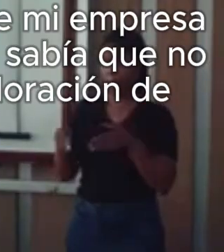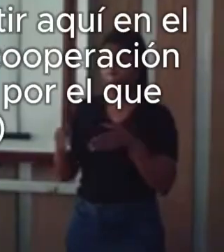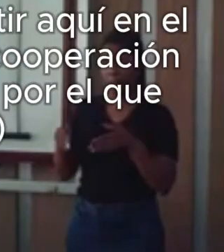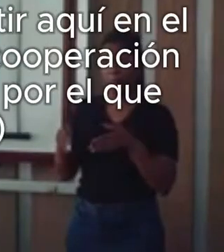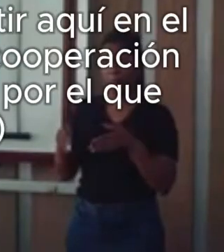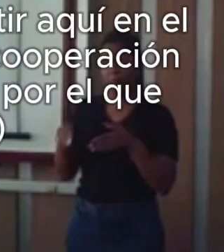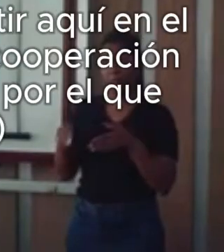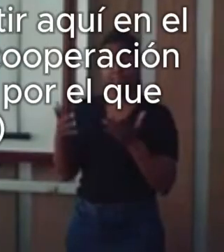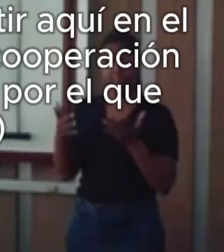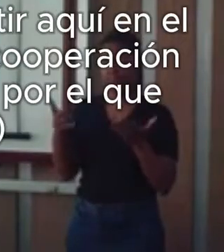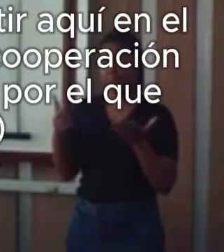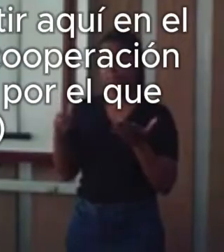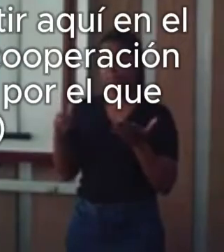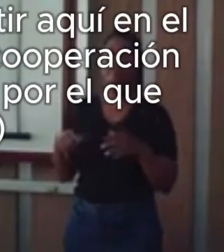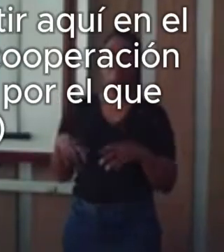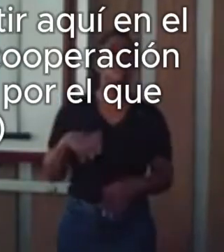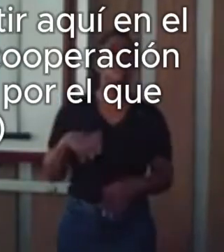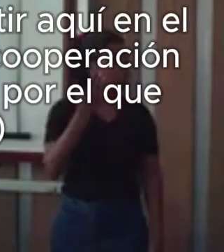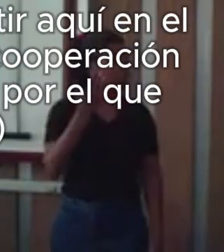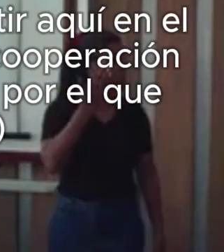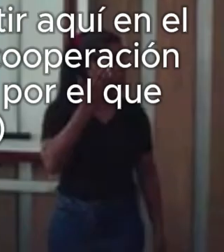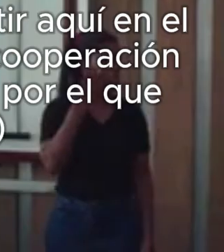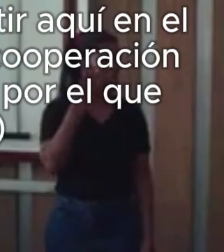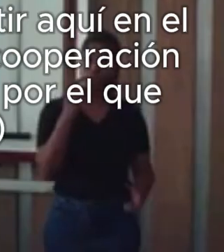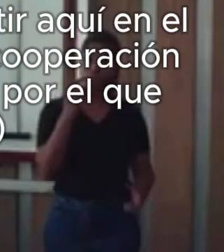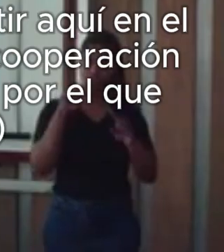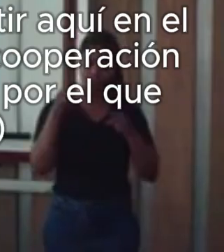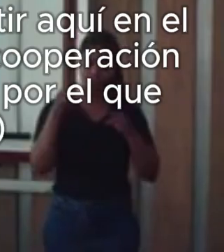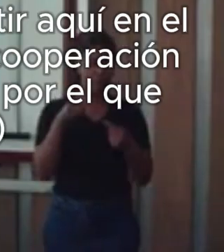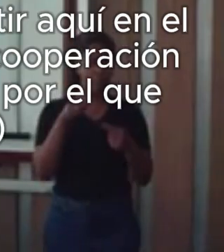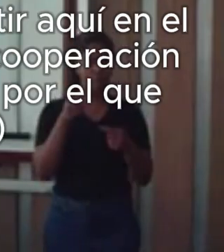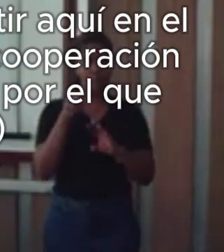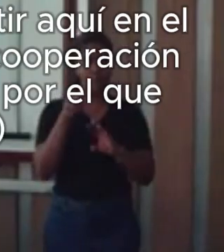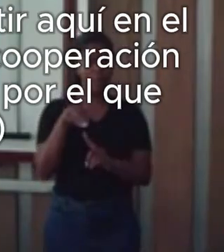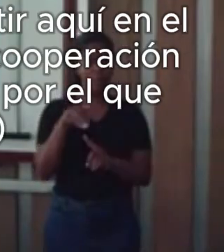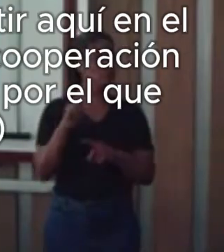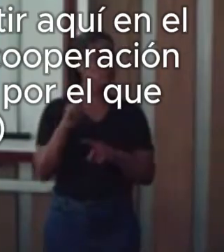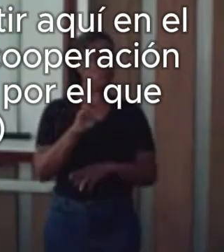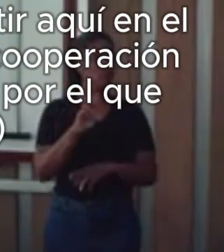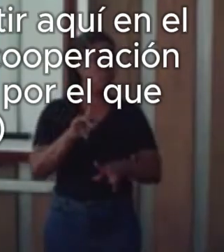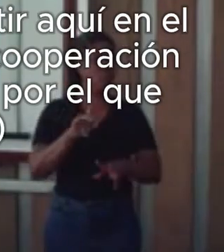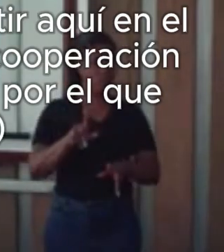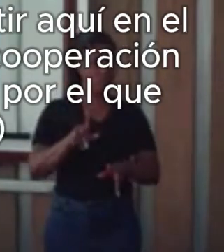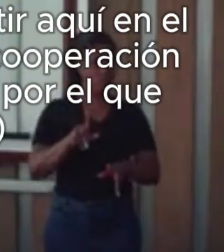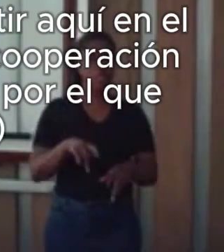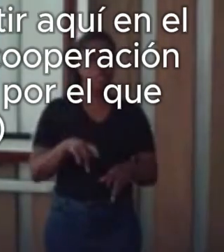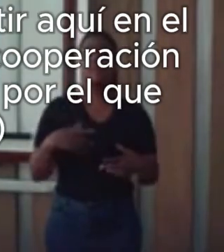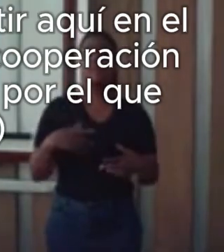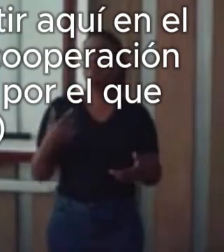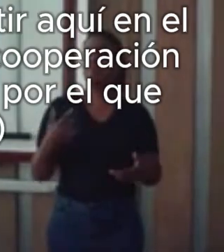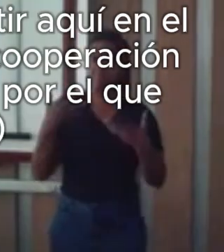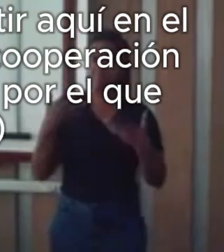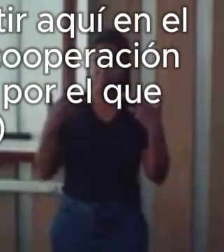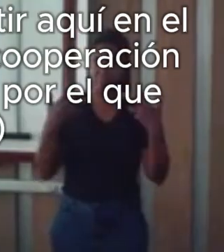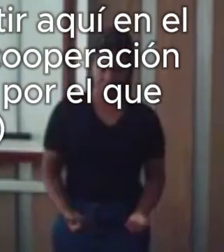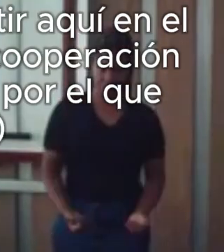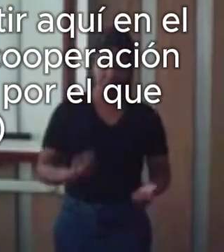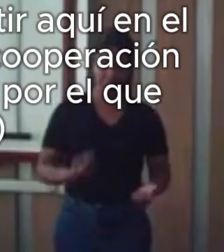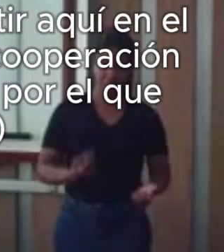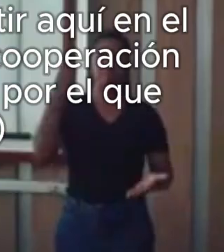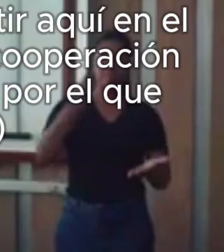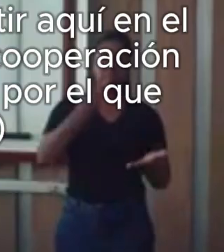futuro. Ele falou, estou sabendo, não é esse meu objetivo. Tá? E aí ele fechou, e a gente começou